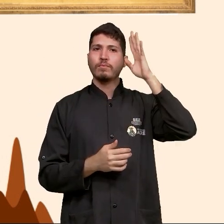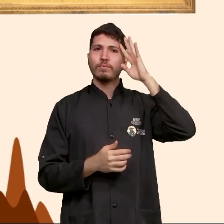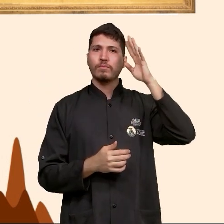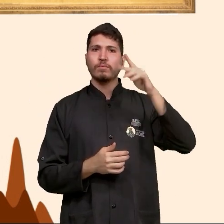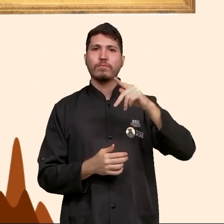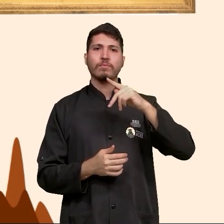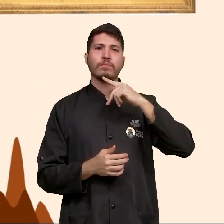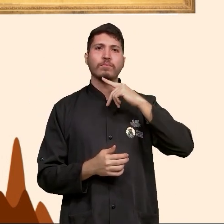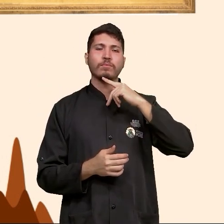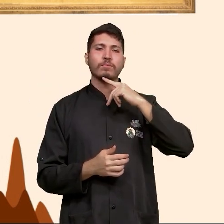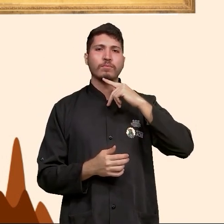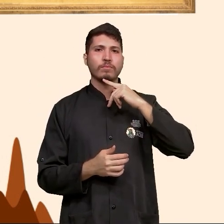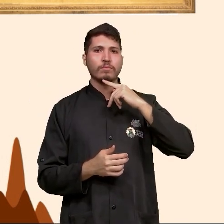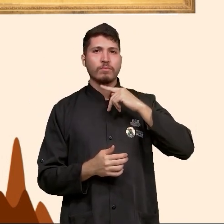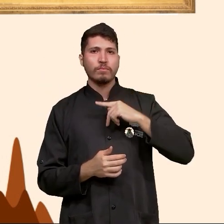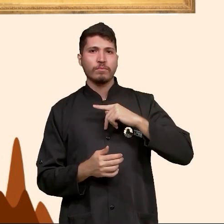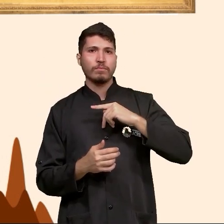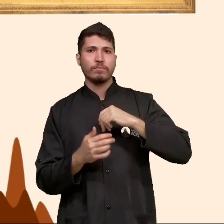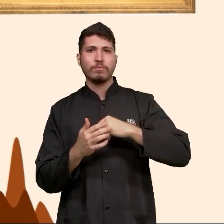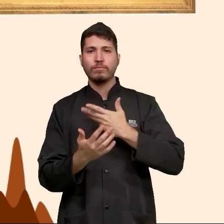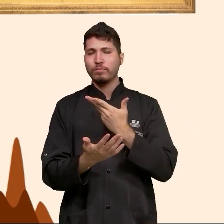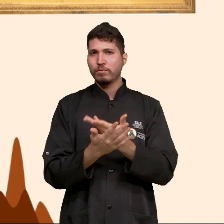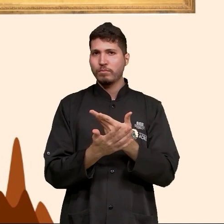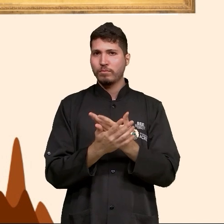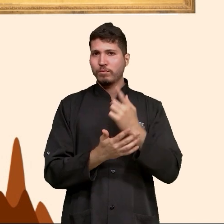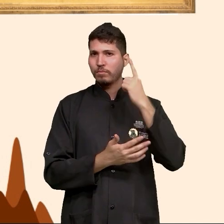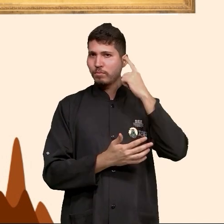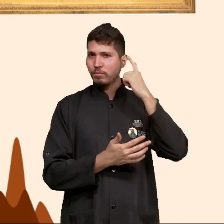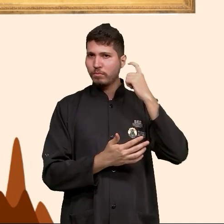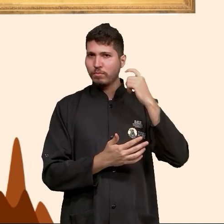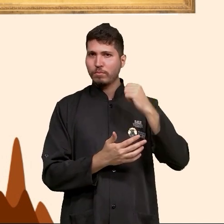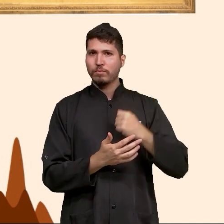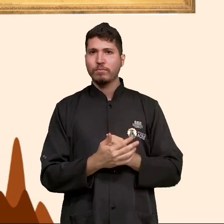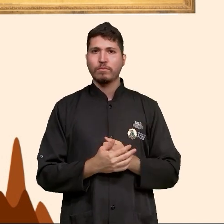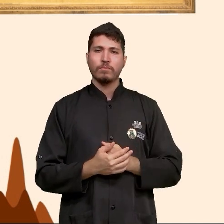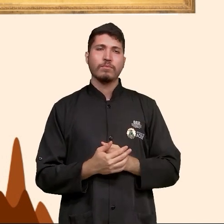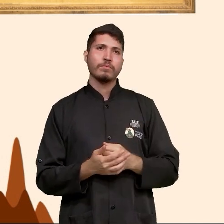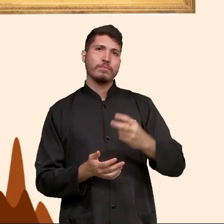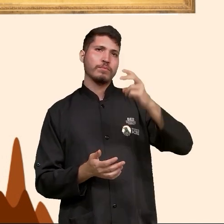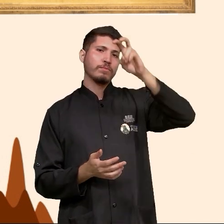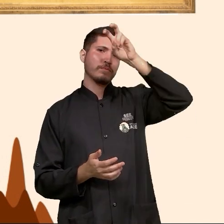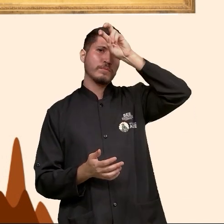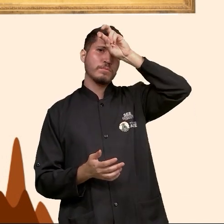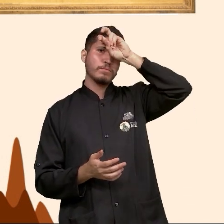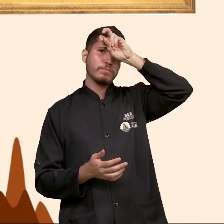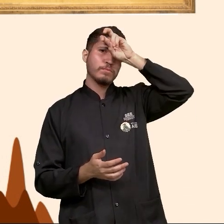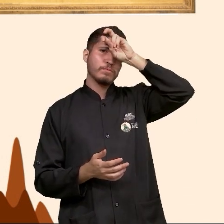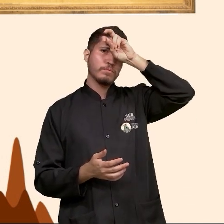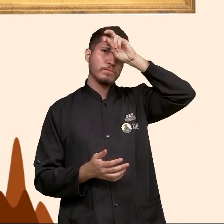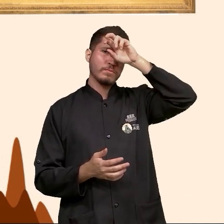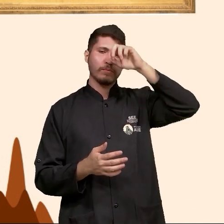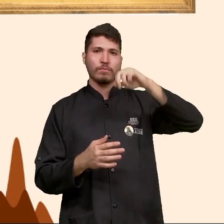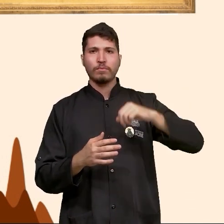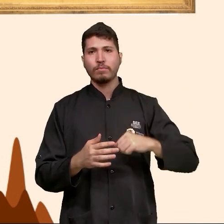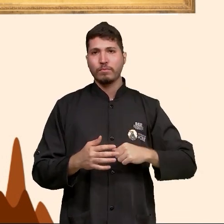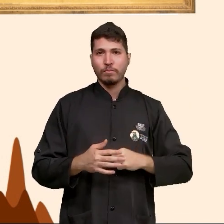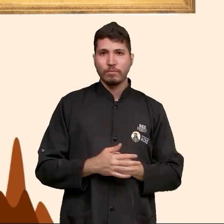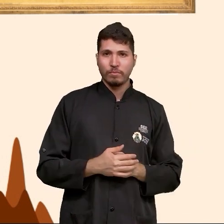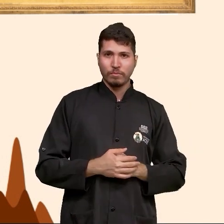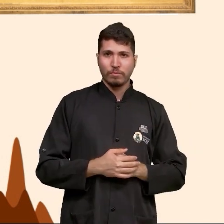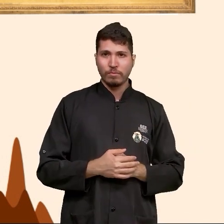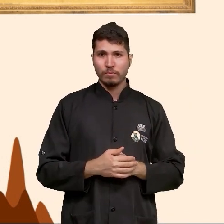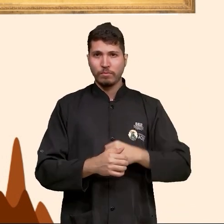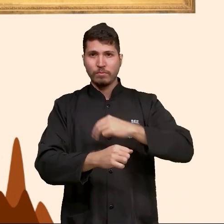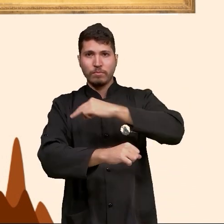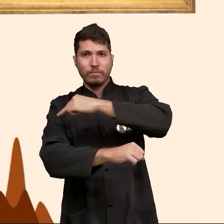na Mesopotâmia, harpas e liras eram comuns. Vejam aí a imagem logo ao lado para